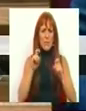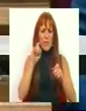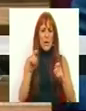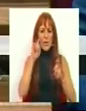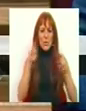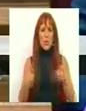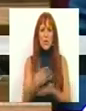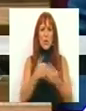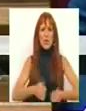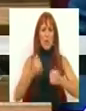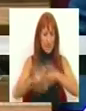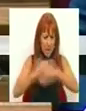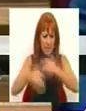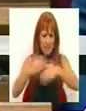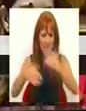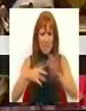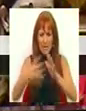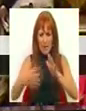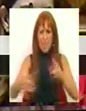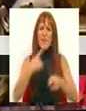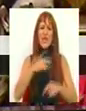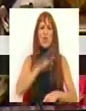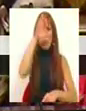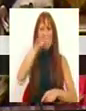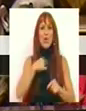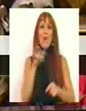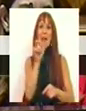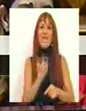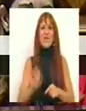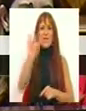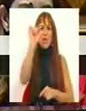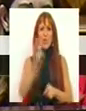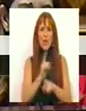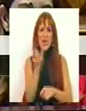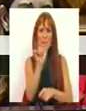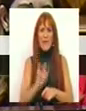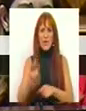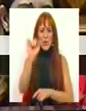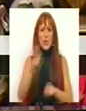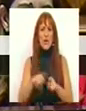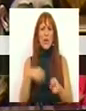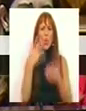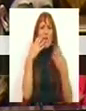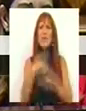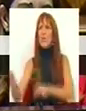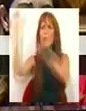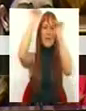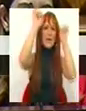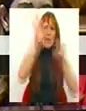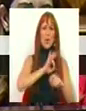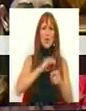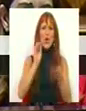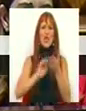recursos e continua por aí fora. E isto, Sr. Ministro, não são as suas palavras, porque as suas palavras levam-se o vento. Isto foi o que o